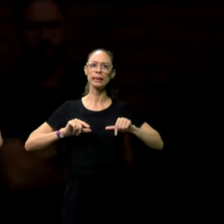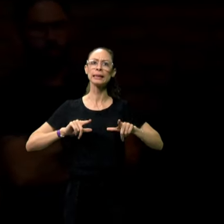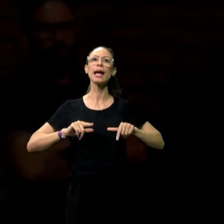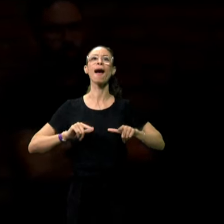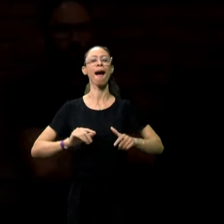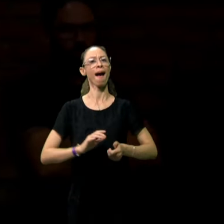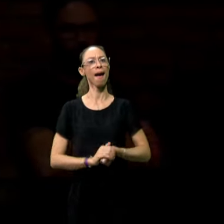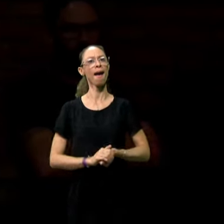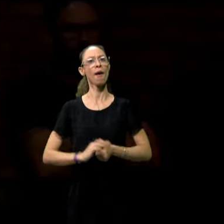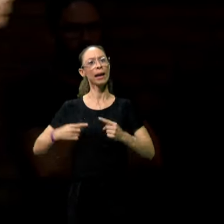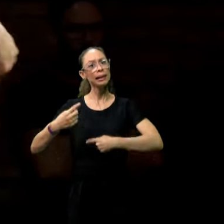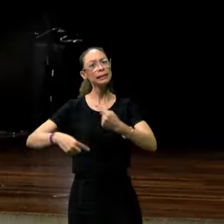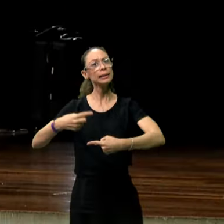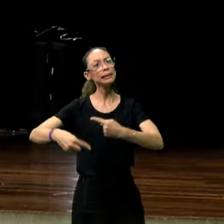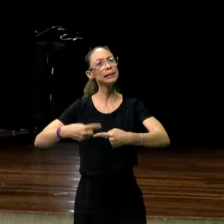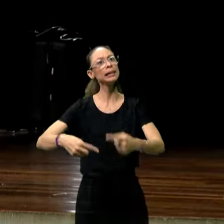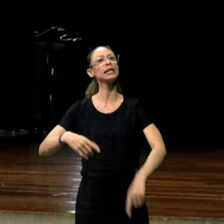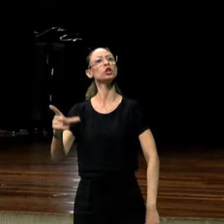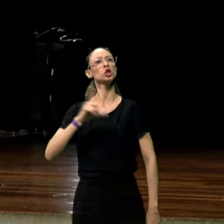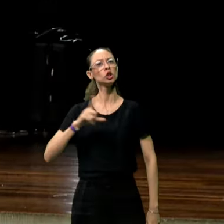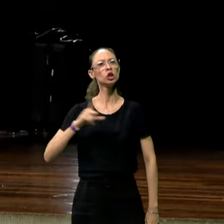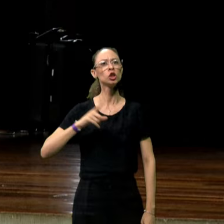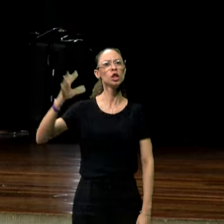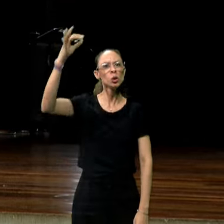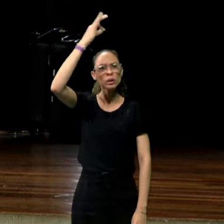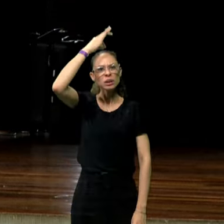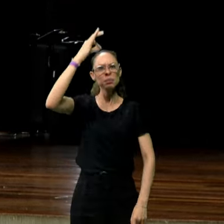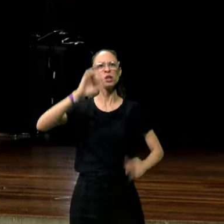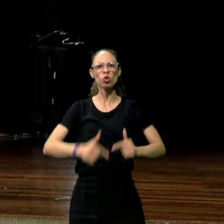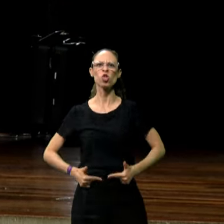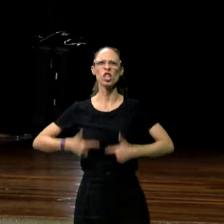no DNA dele estava o espírito de guerra como está em vocês.